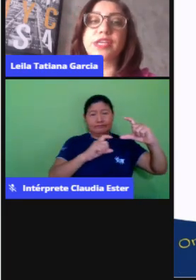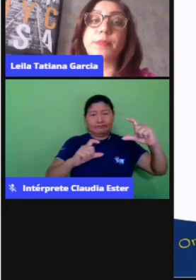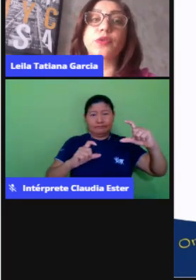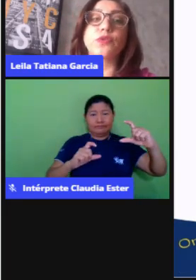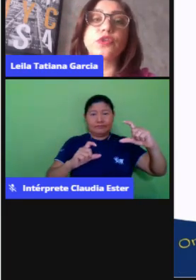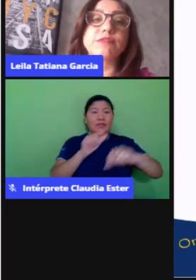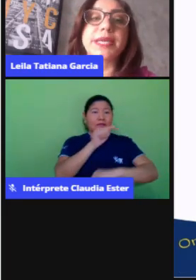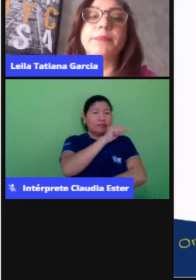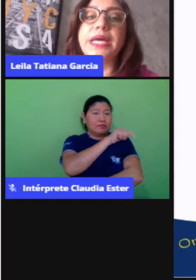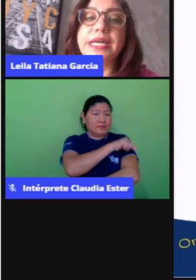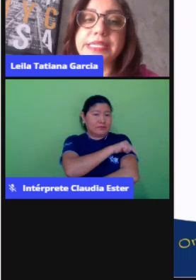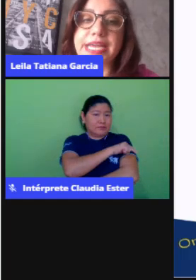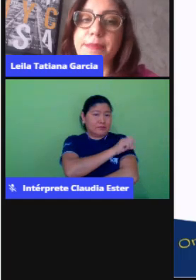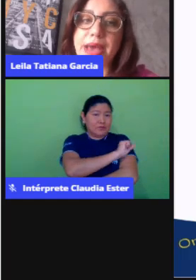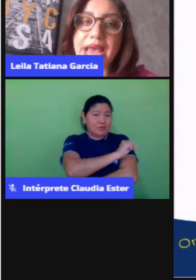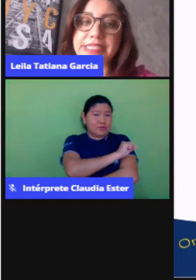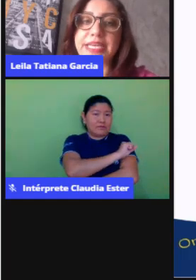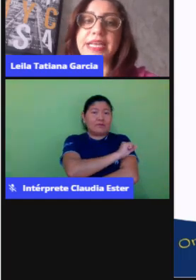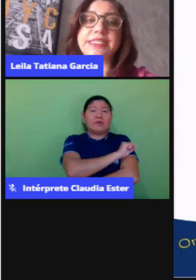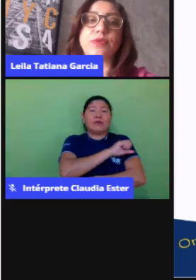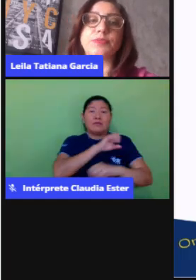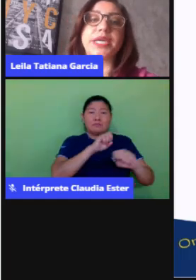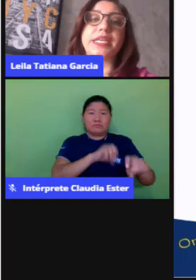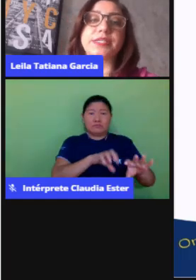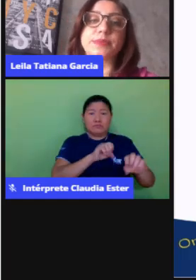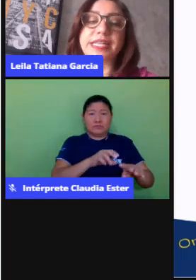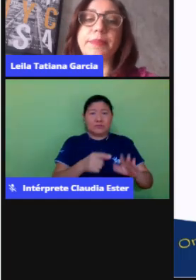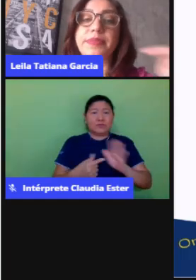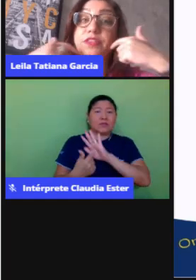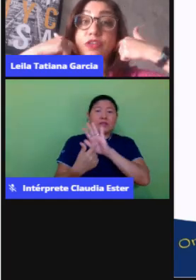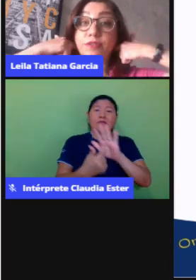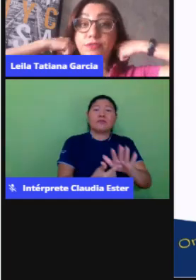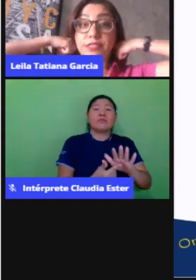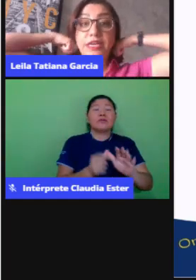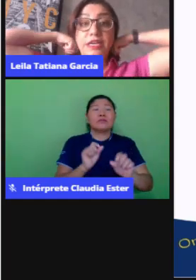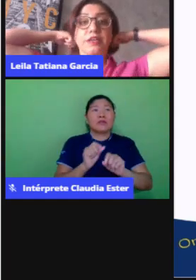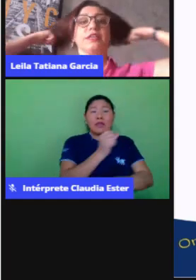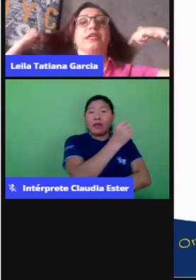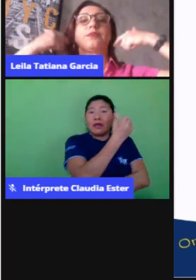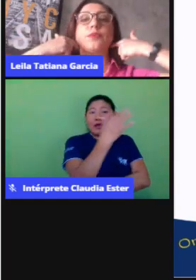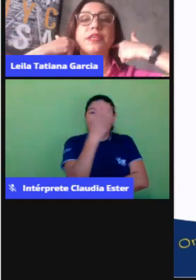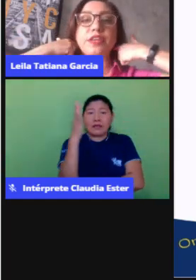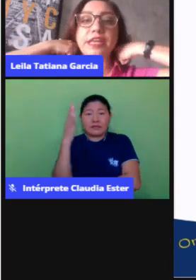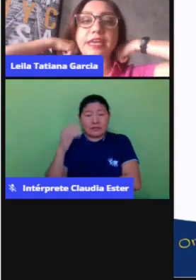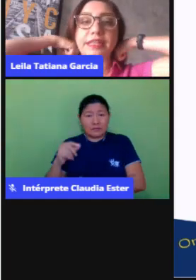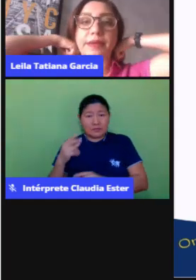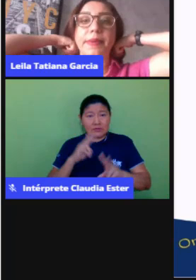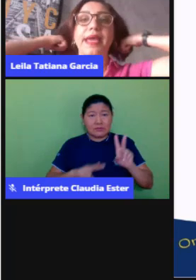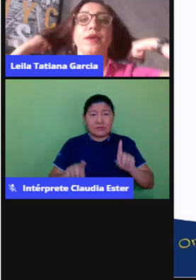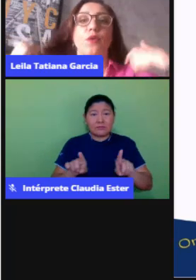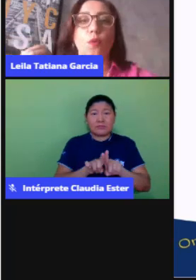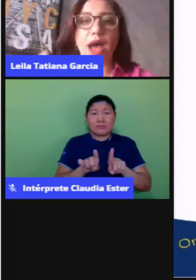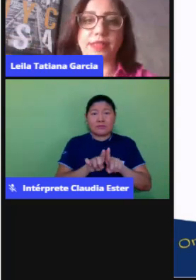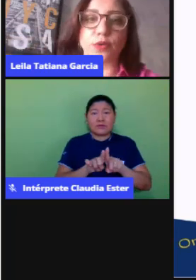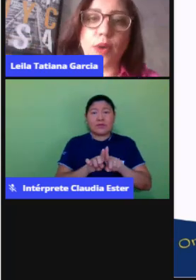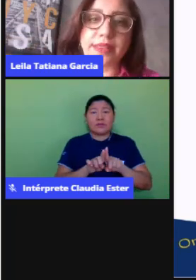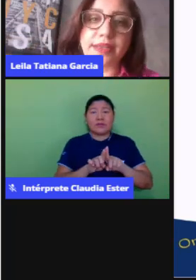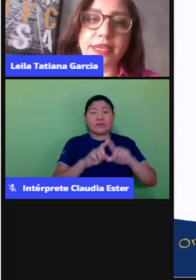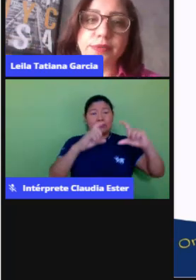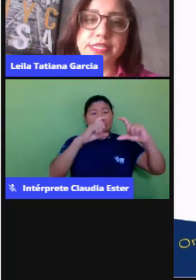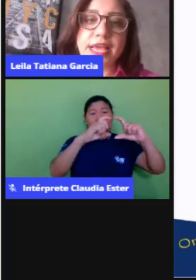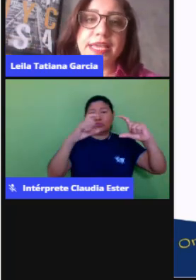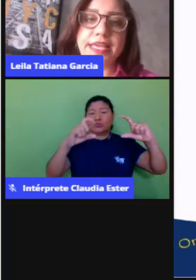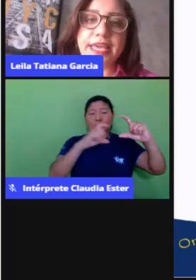diferentes processos reprodutivos em plantas e animais em relação aos mecanismos adaptativos. Nós temos uma tirinha também com